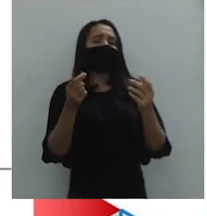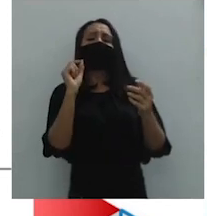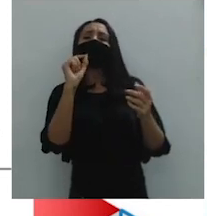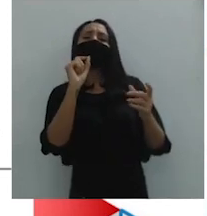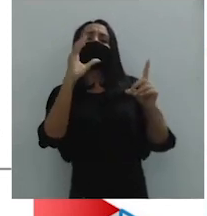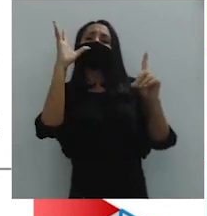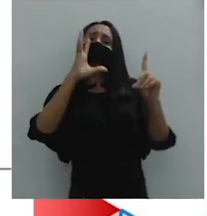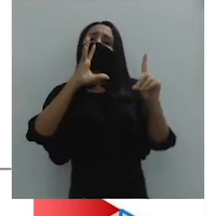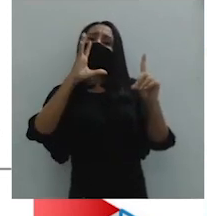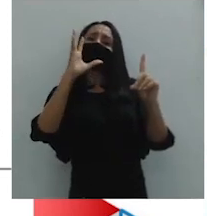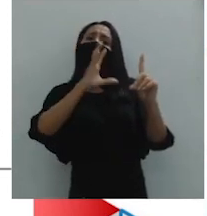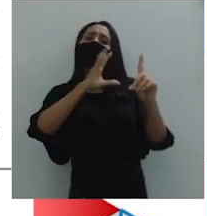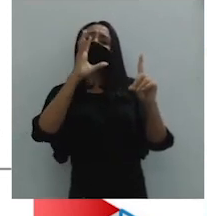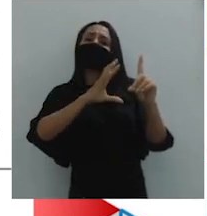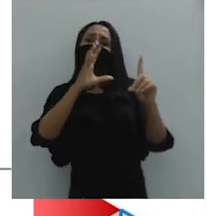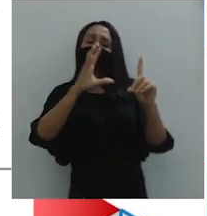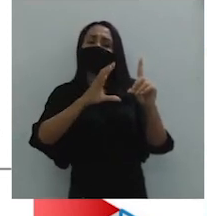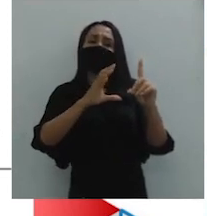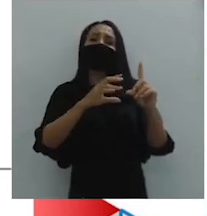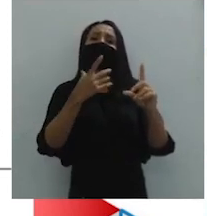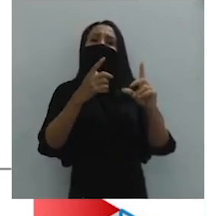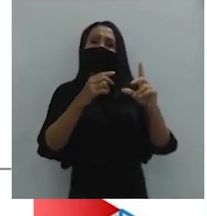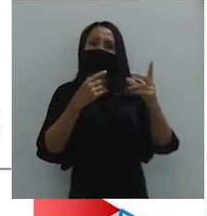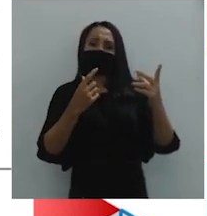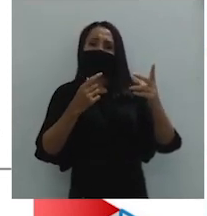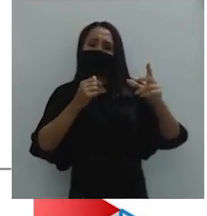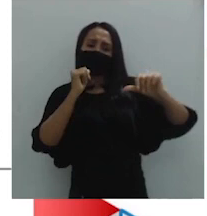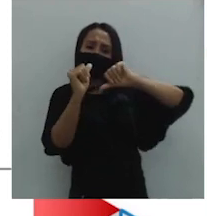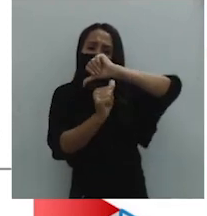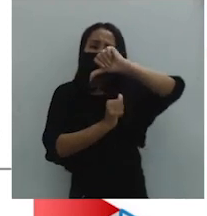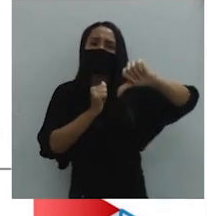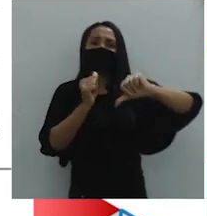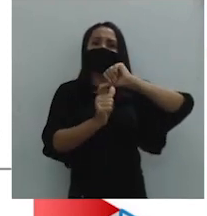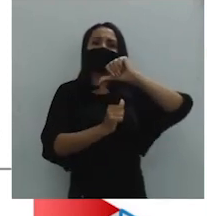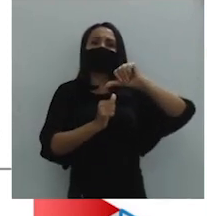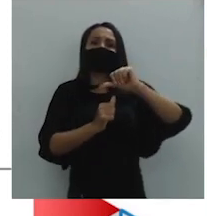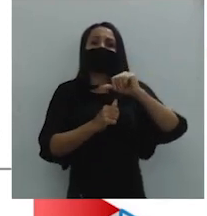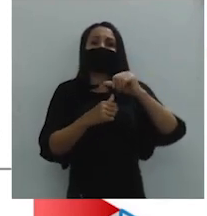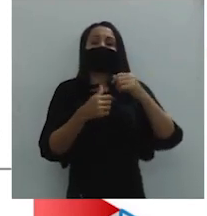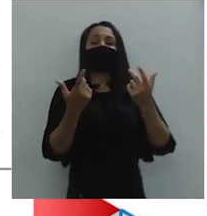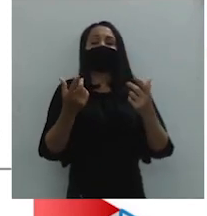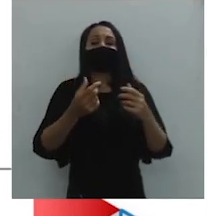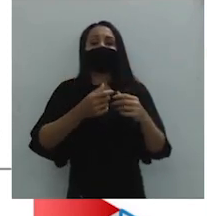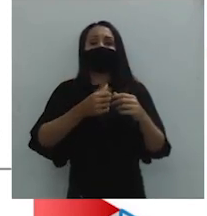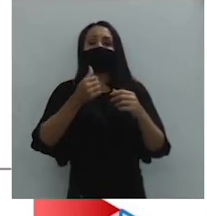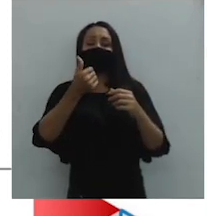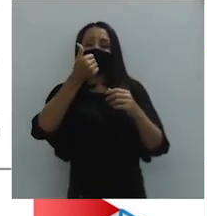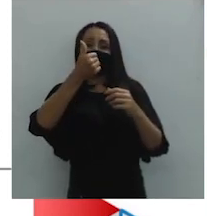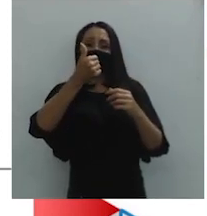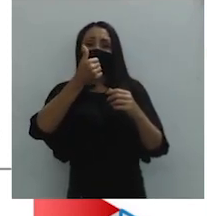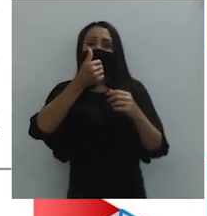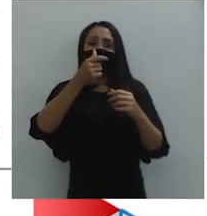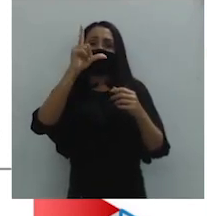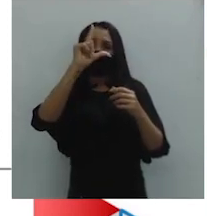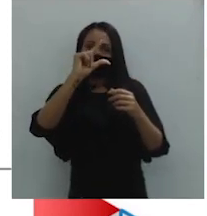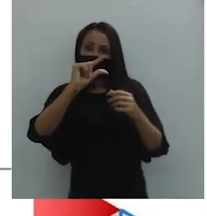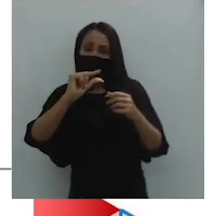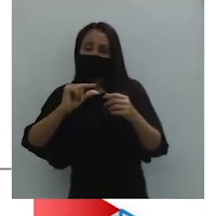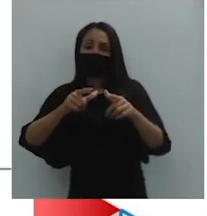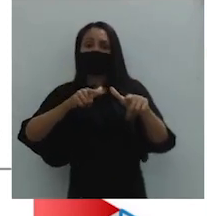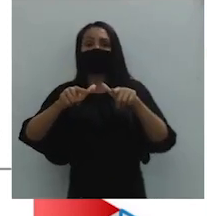nessa queda, dessa evolução? A primeira delas é a redução, certo, do trabalho